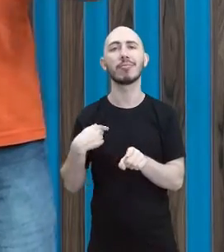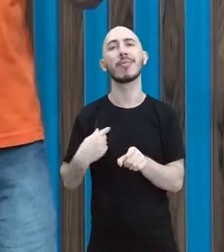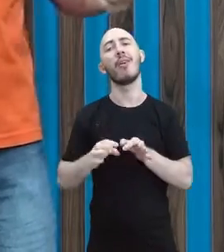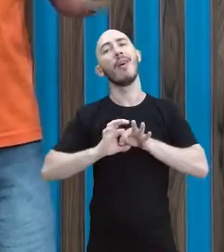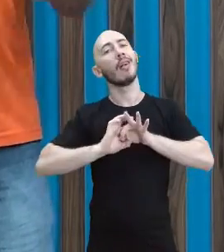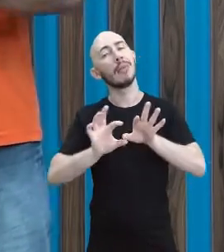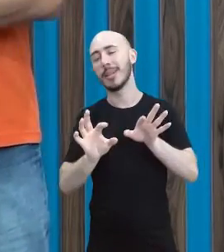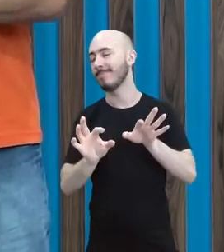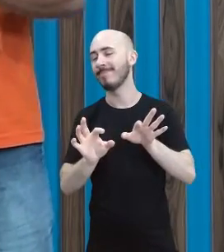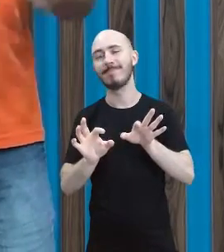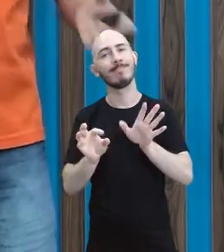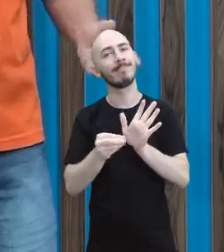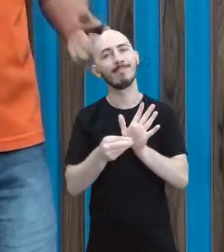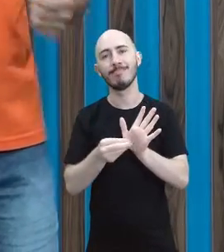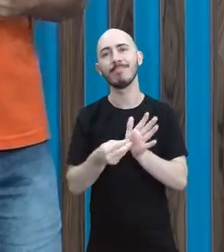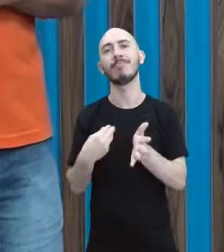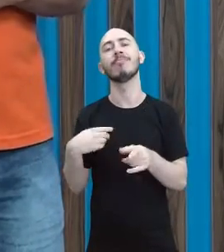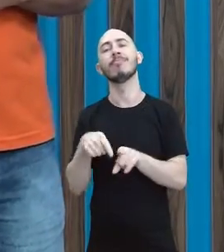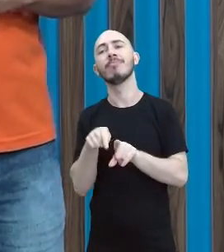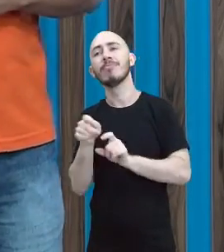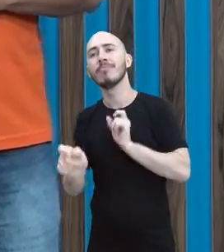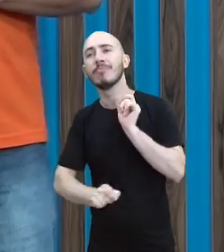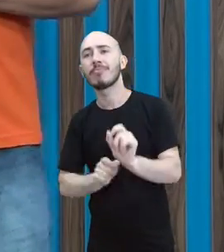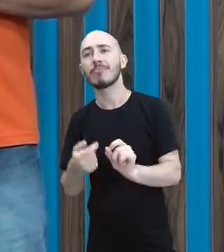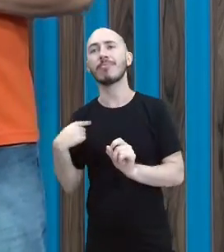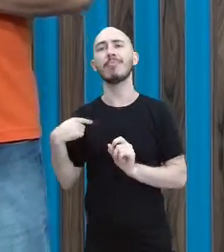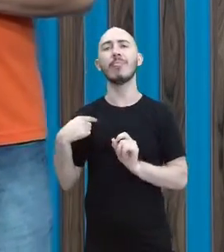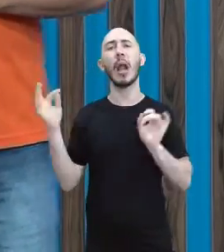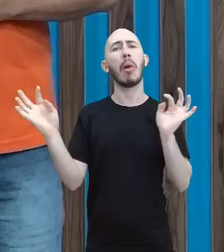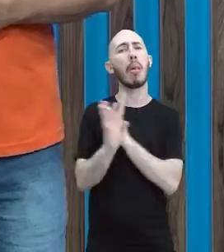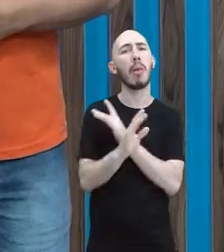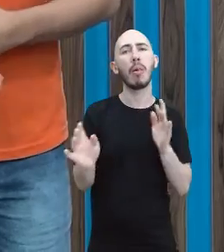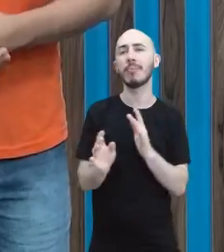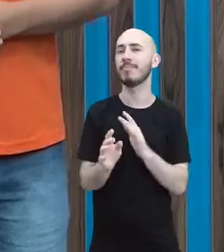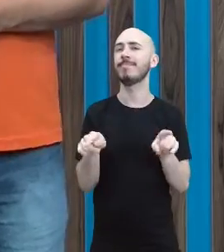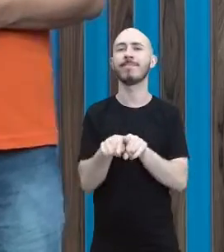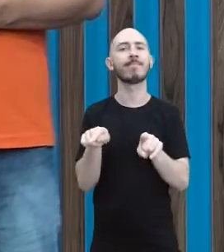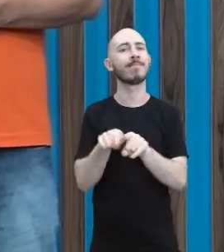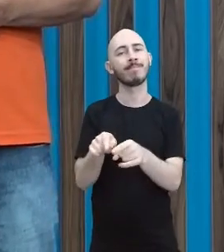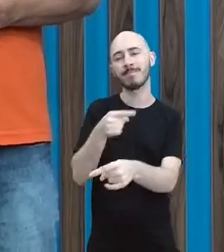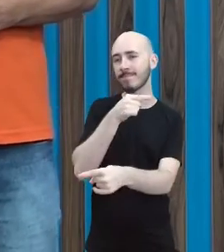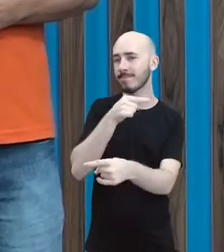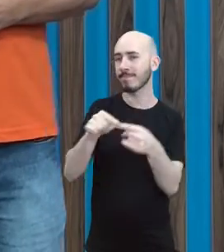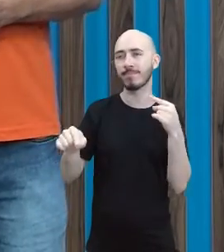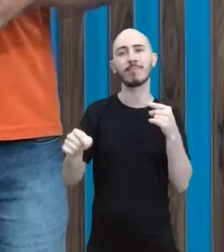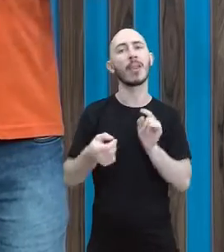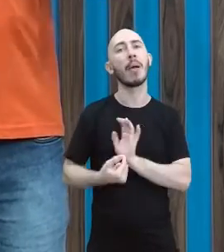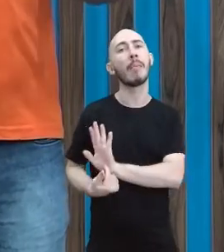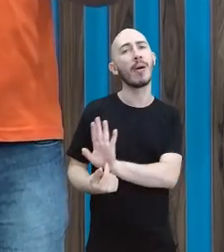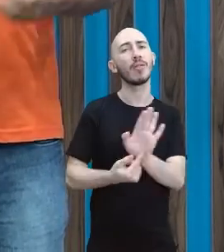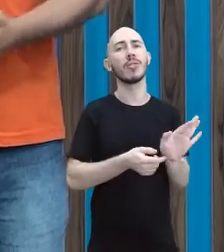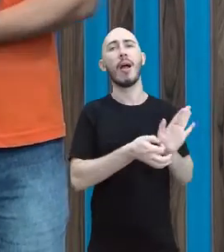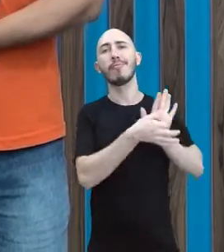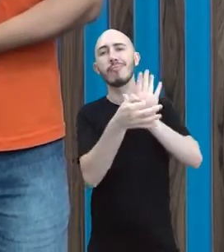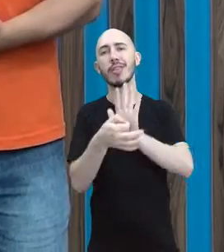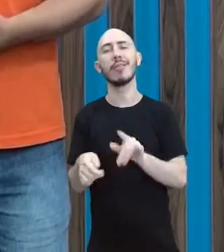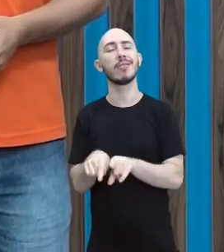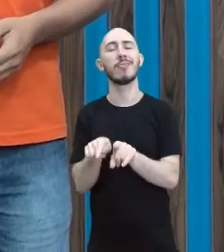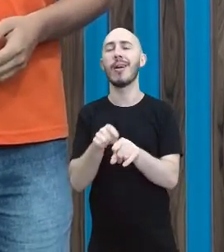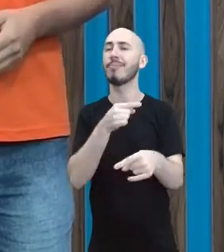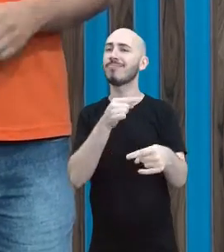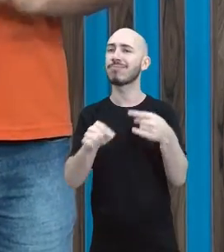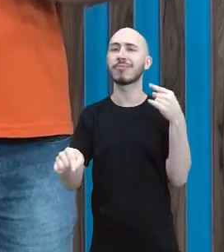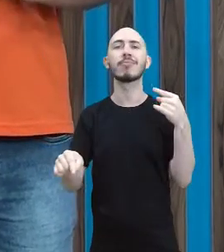a possibilidade, né, de transitar, de dizer a sua opinião, não é, de pensar aquela